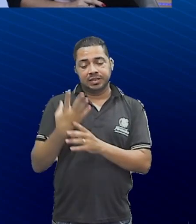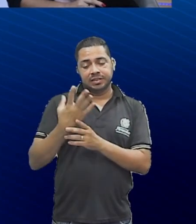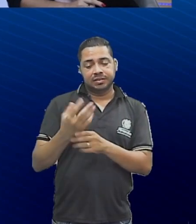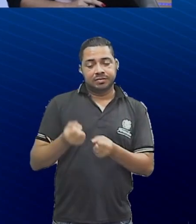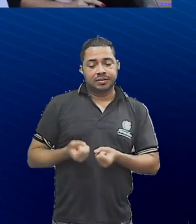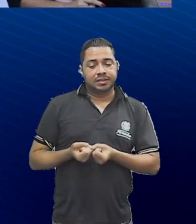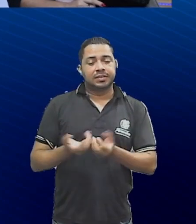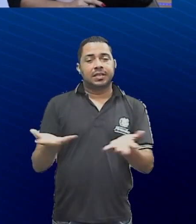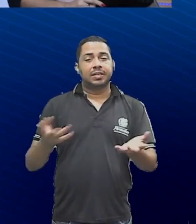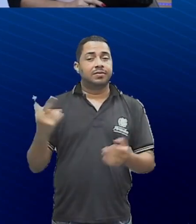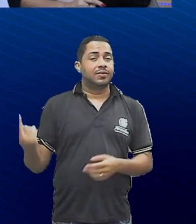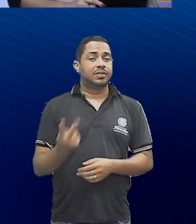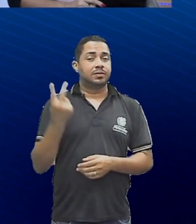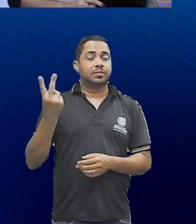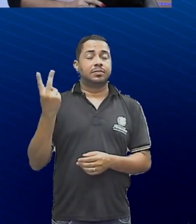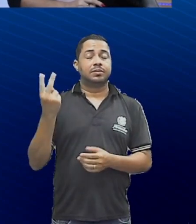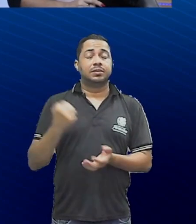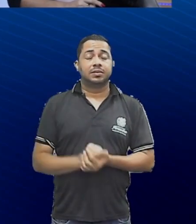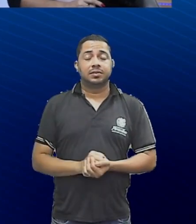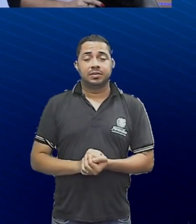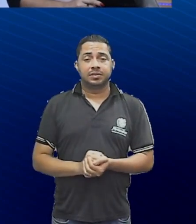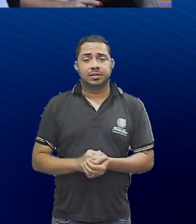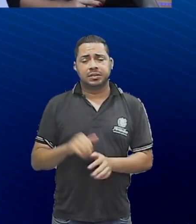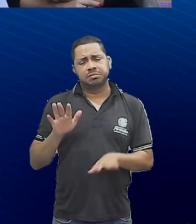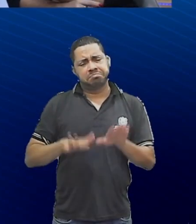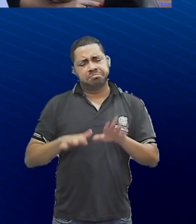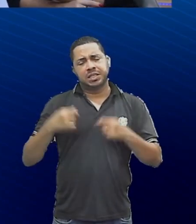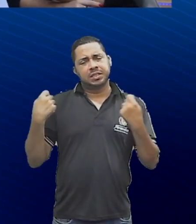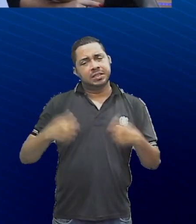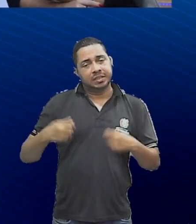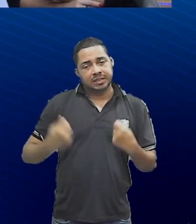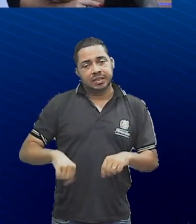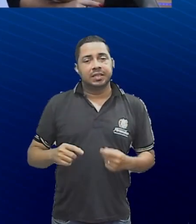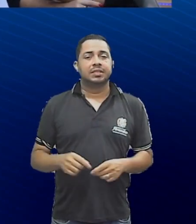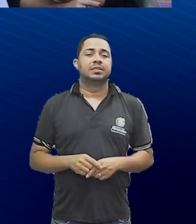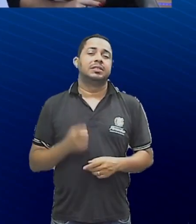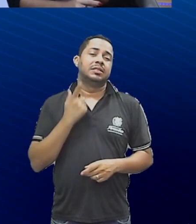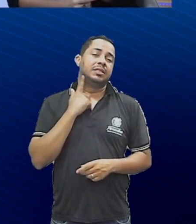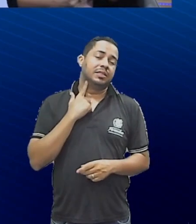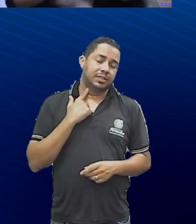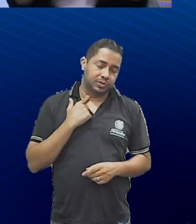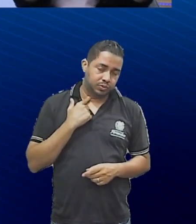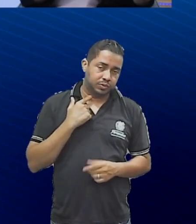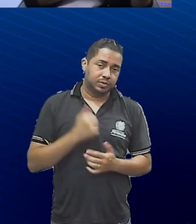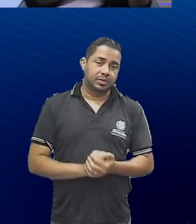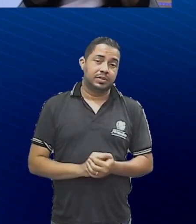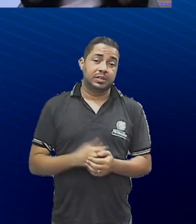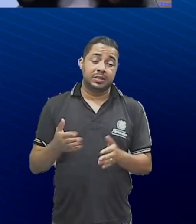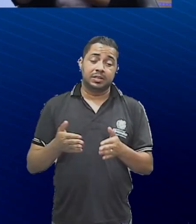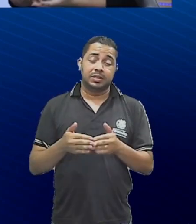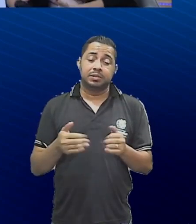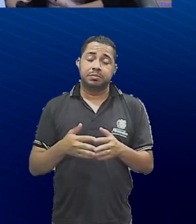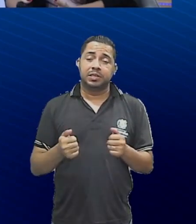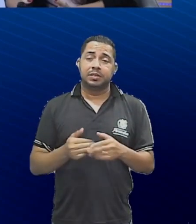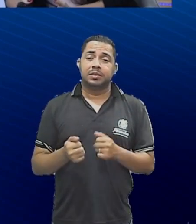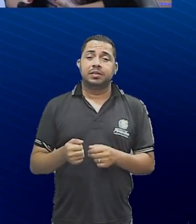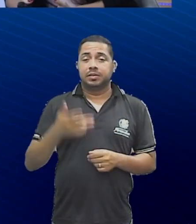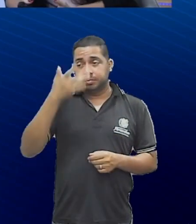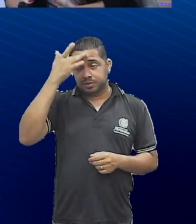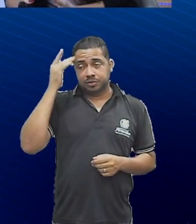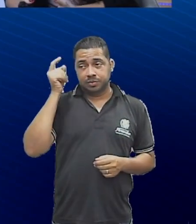valor, de acordo com necessidades e desejos de demandas de